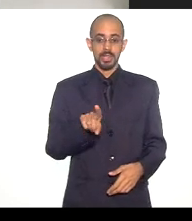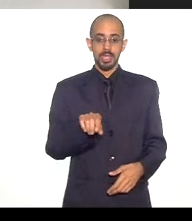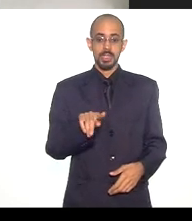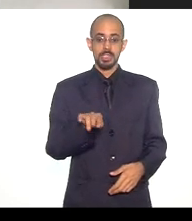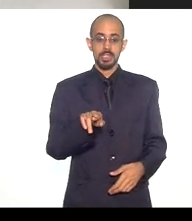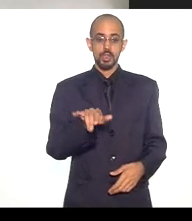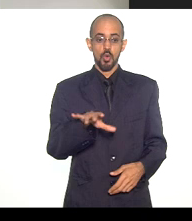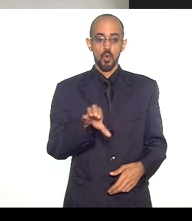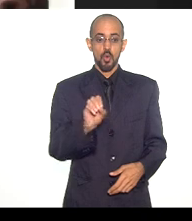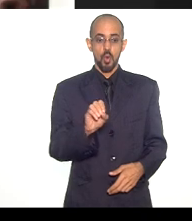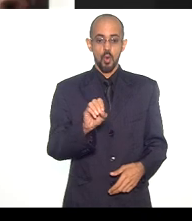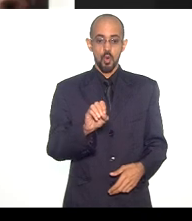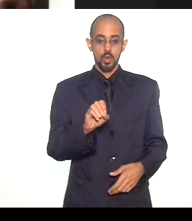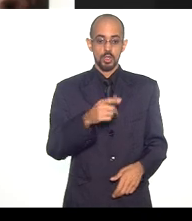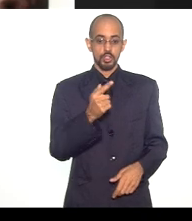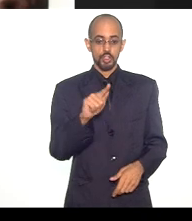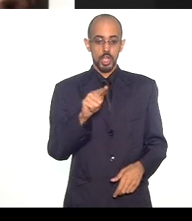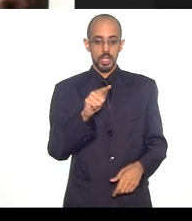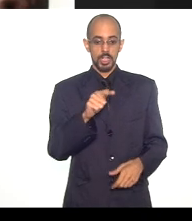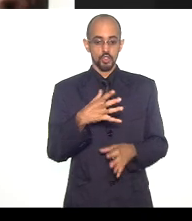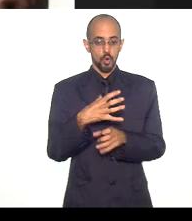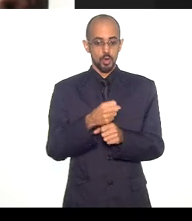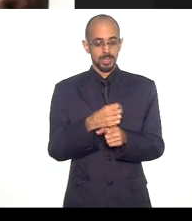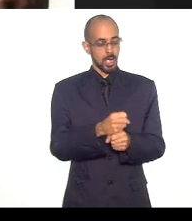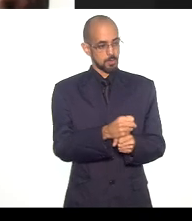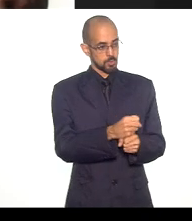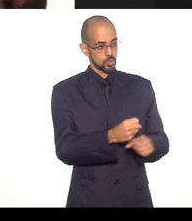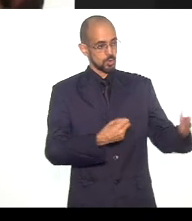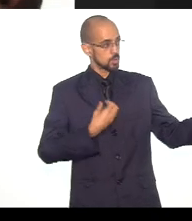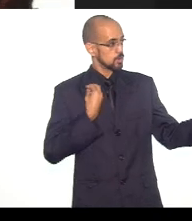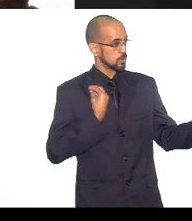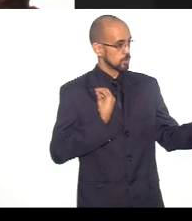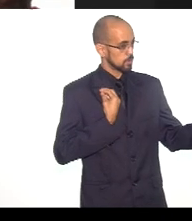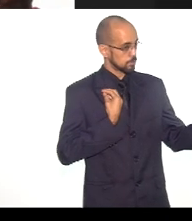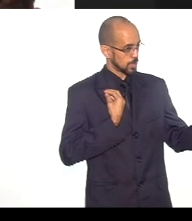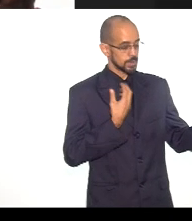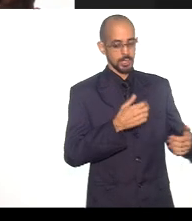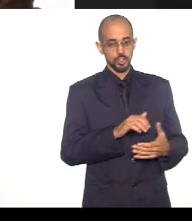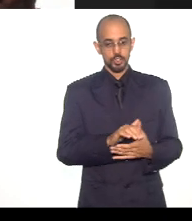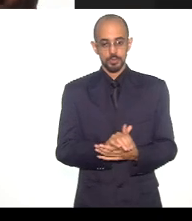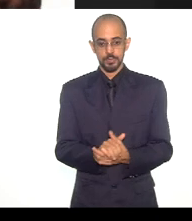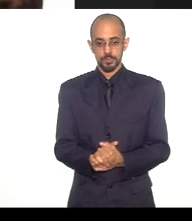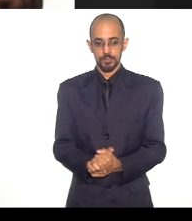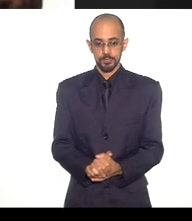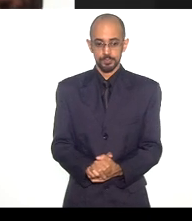fiscal. Presente, senhor deputado. Muito obrigado.